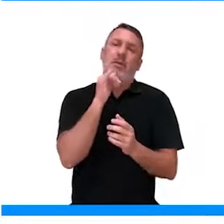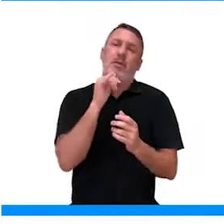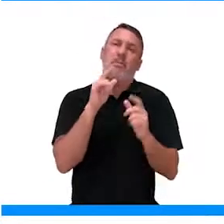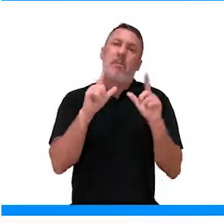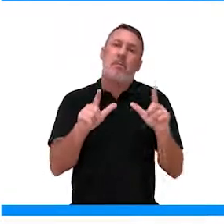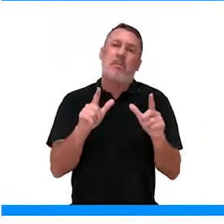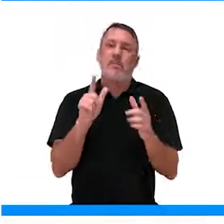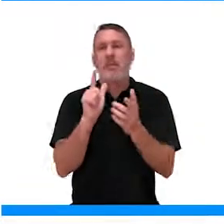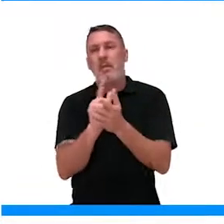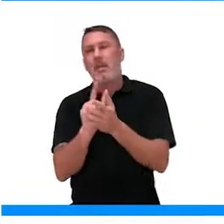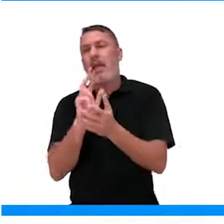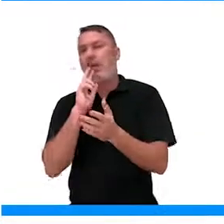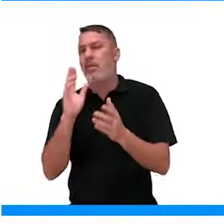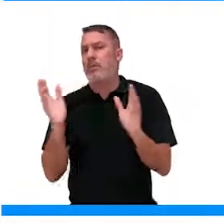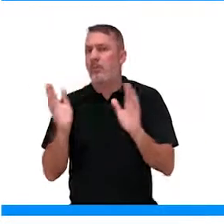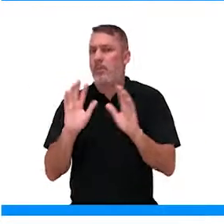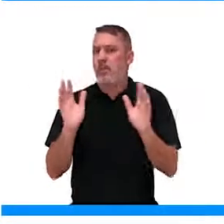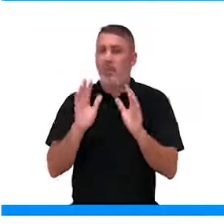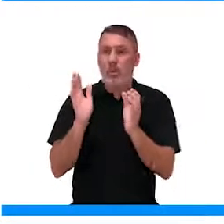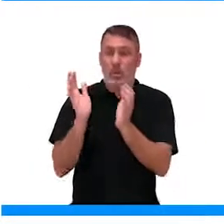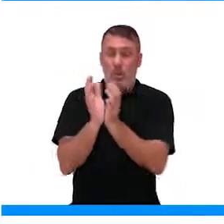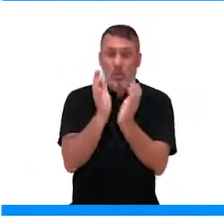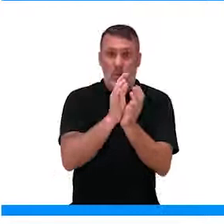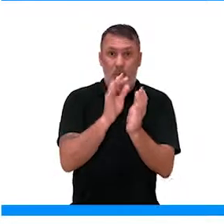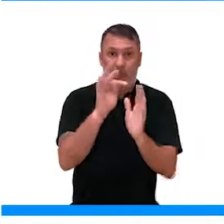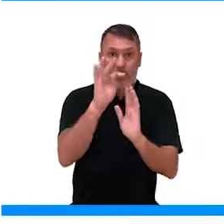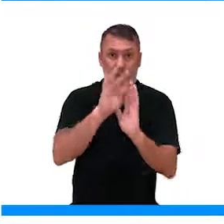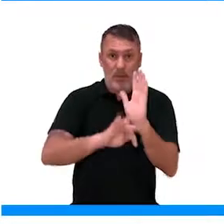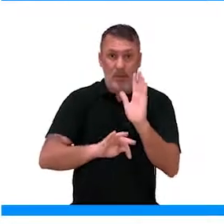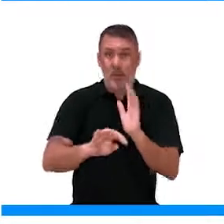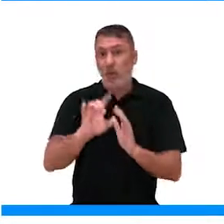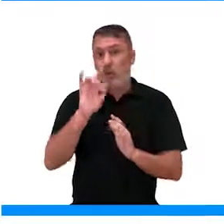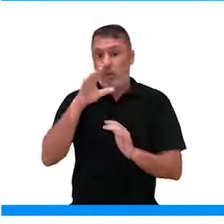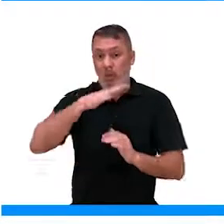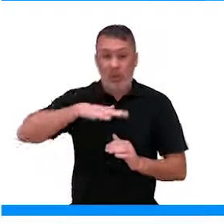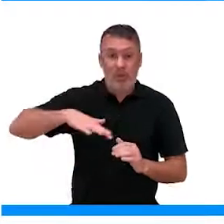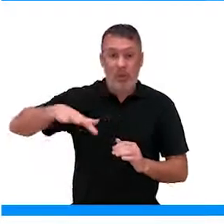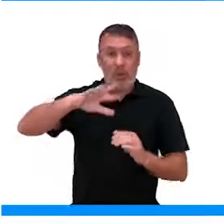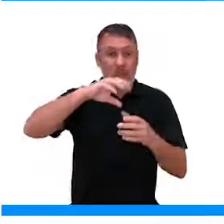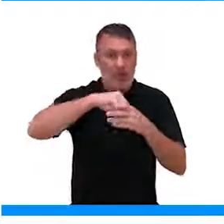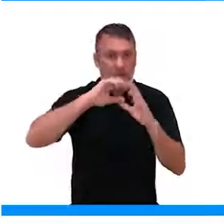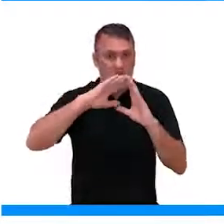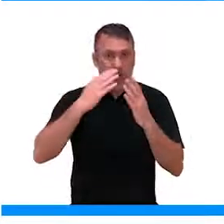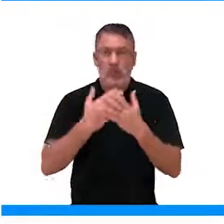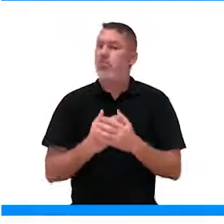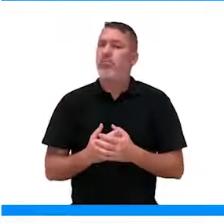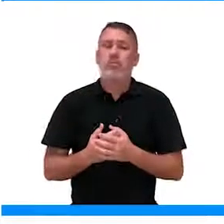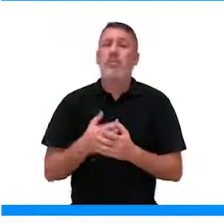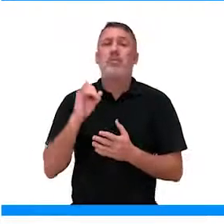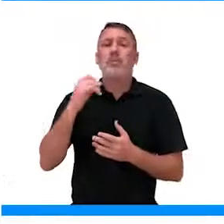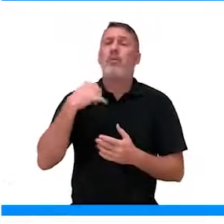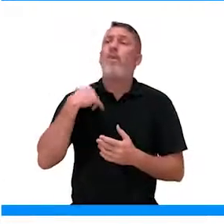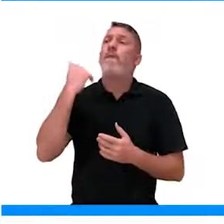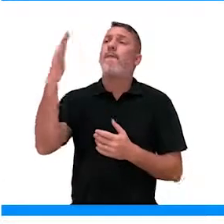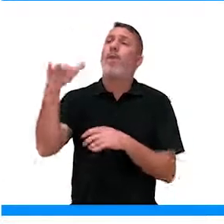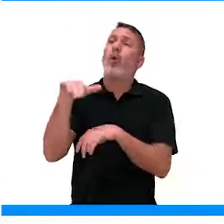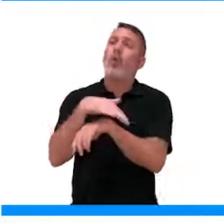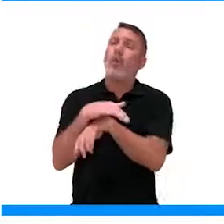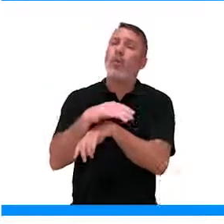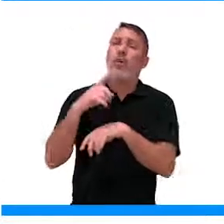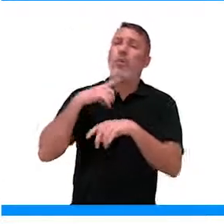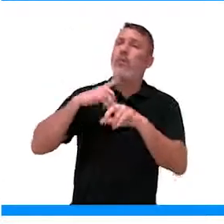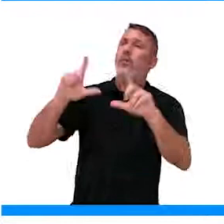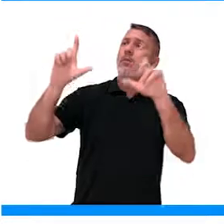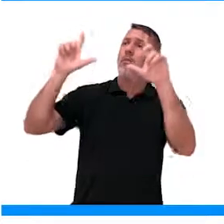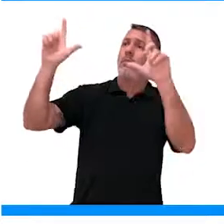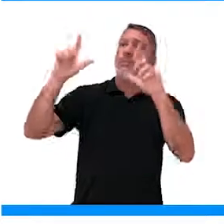o recado, o bilhete. Não, o gênero textual ele não está só no ambiente escolar. Se eu saio aqui, eu posso